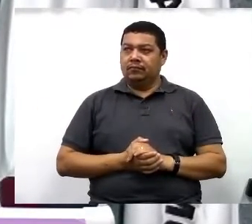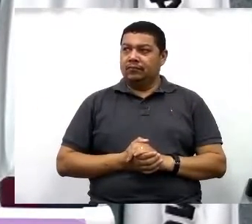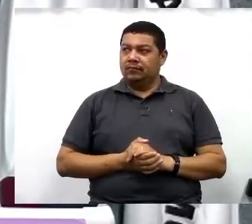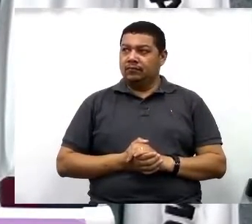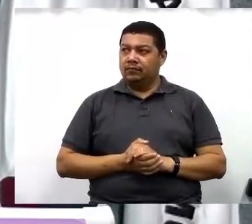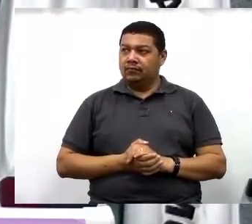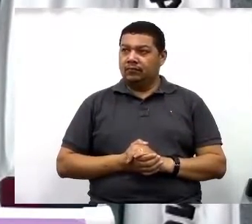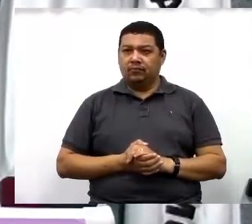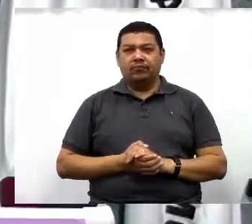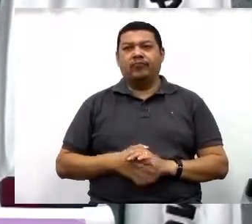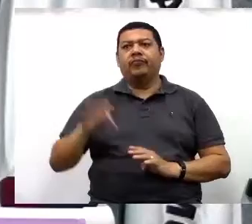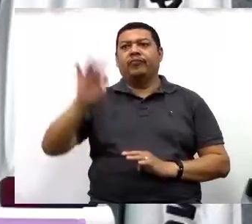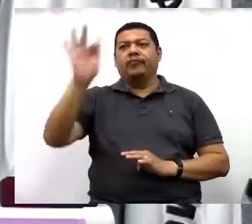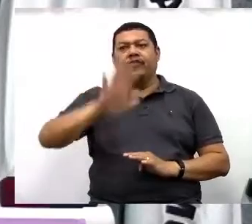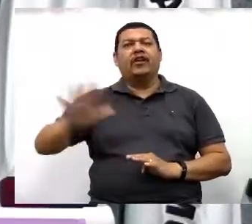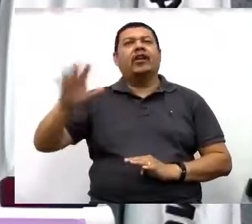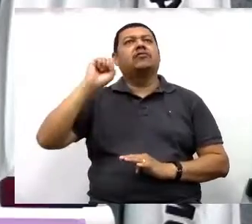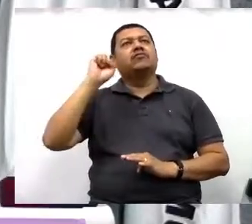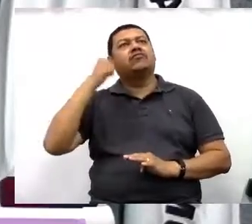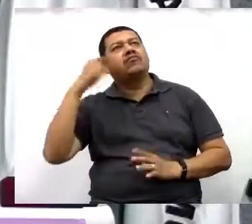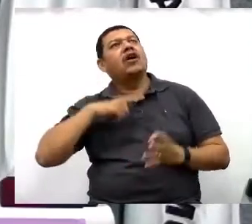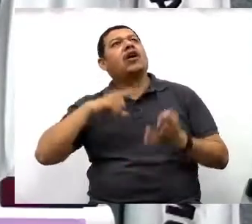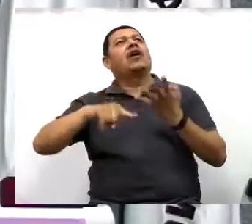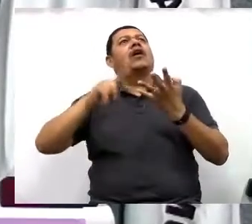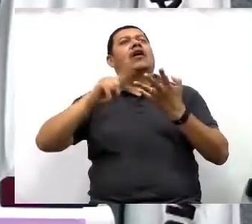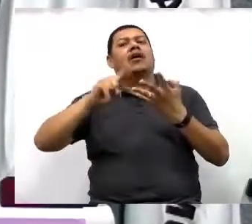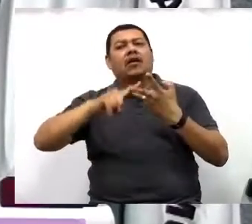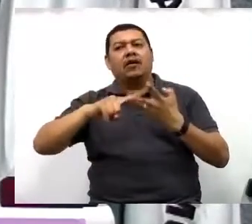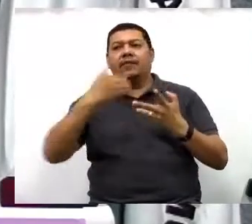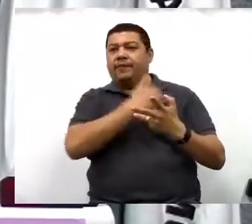Federais, senados, governo.